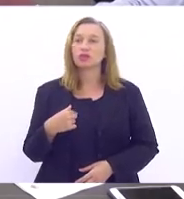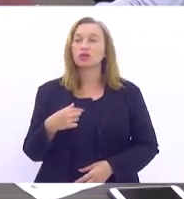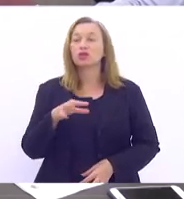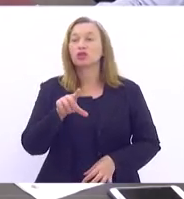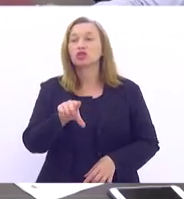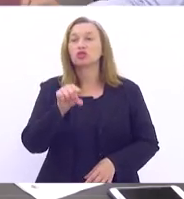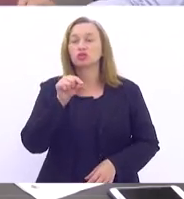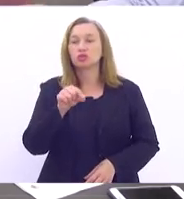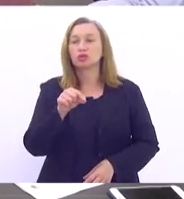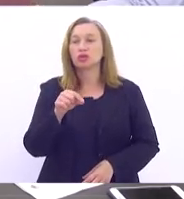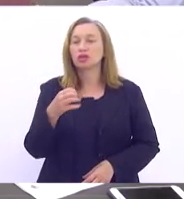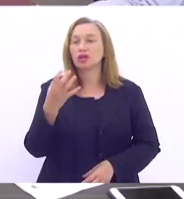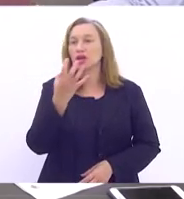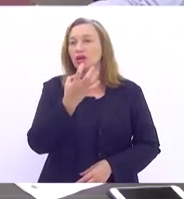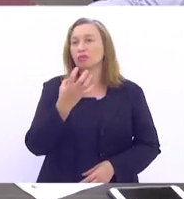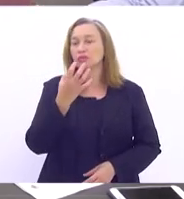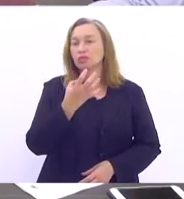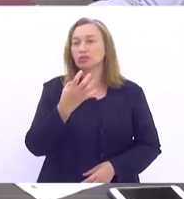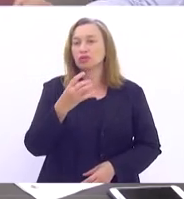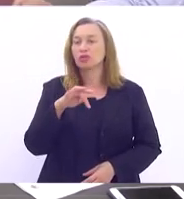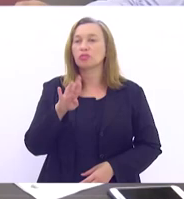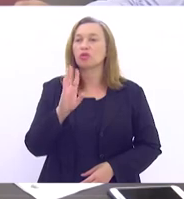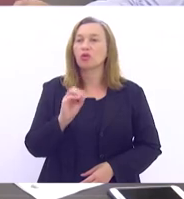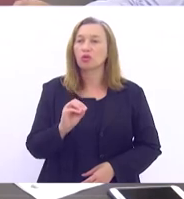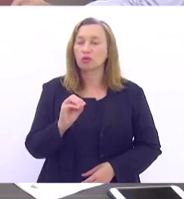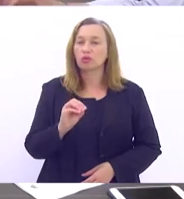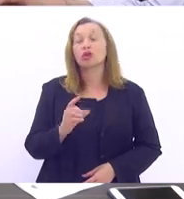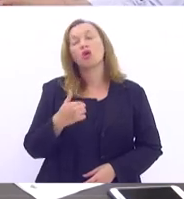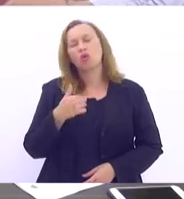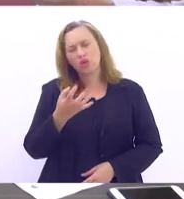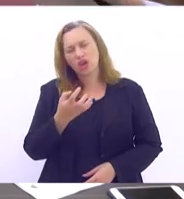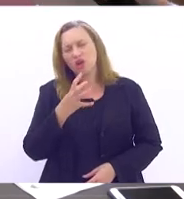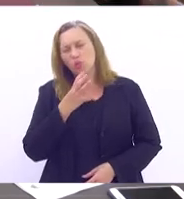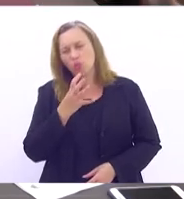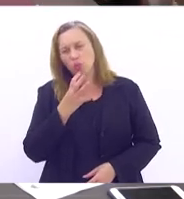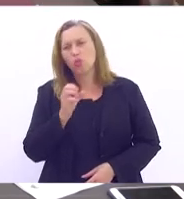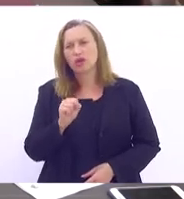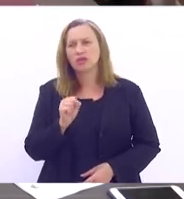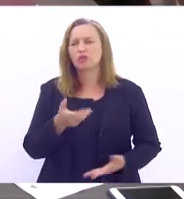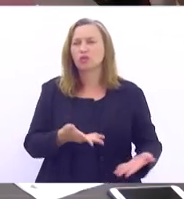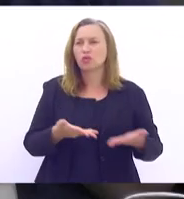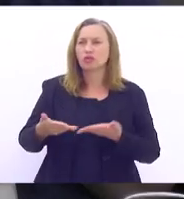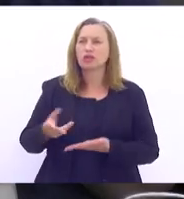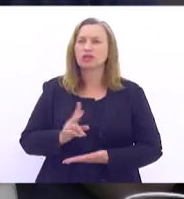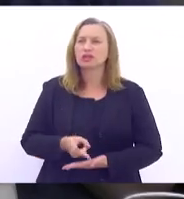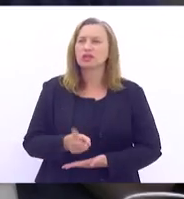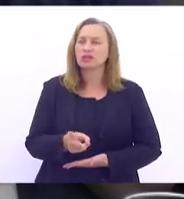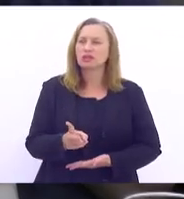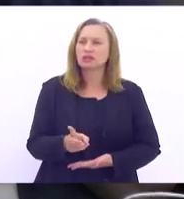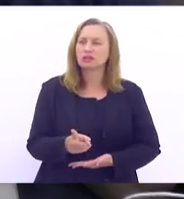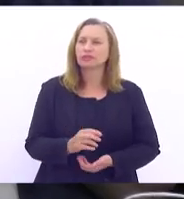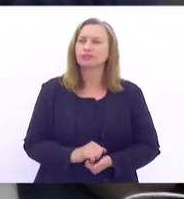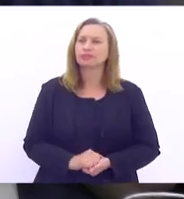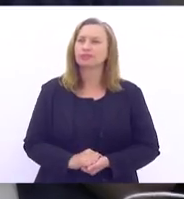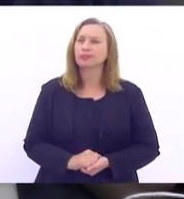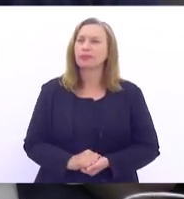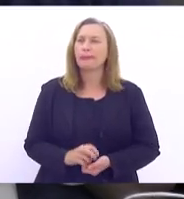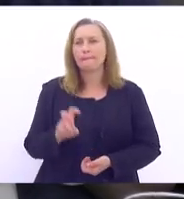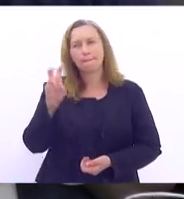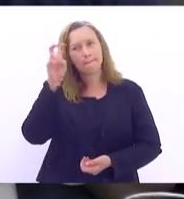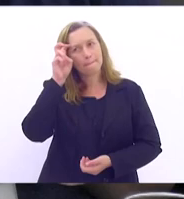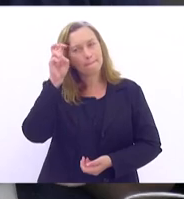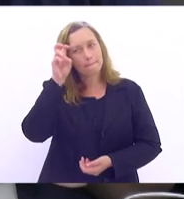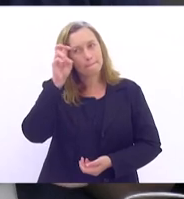do samba-enredo do Bloco Loucura. Não, eu só quero conhecer. Então, vou te convidar. Ele acontece sempre na quinta-feira,